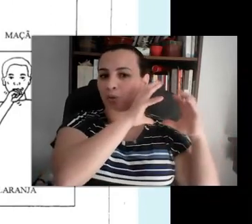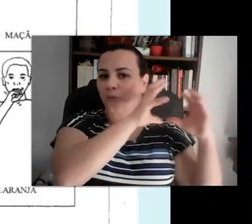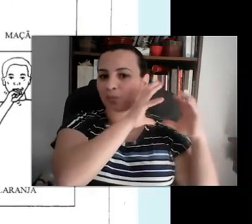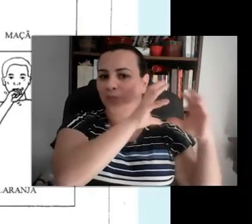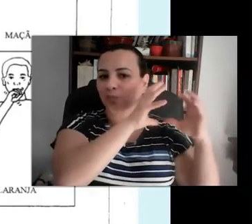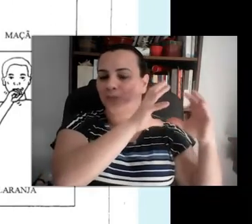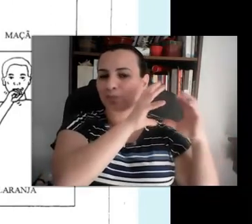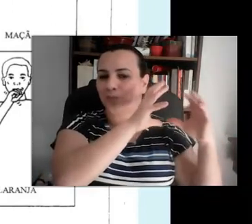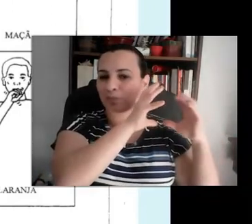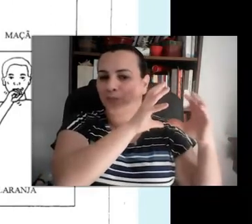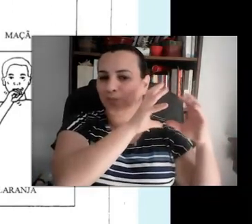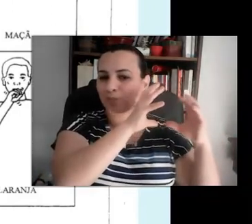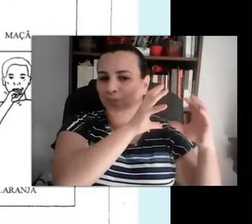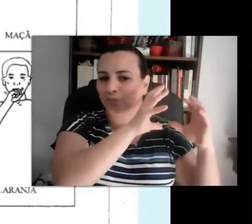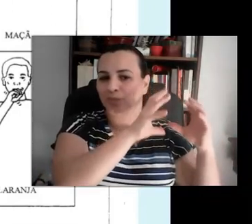Coco.